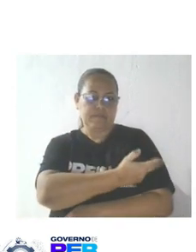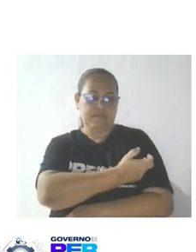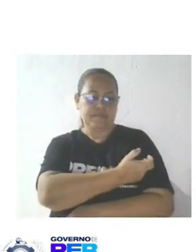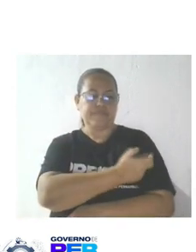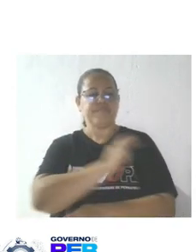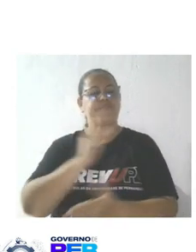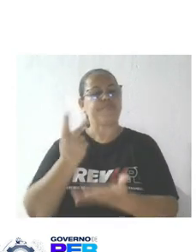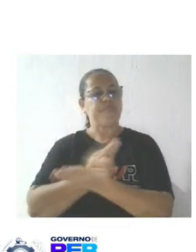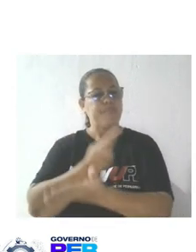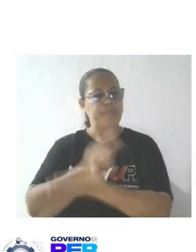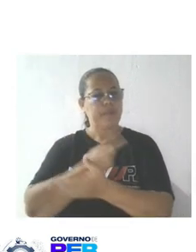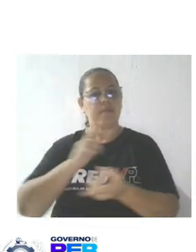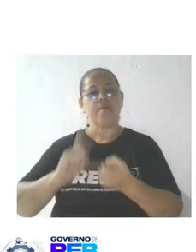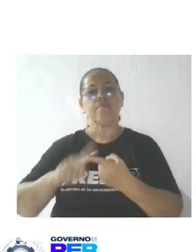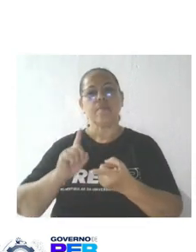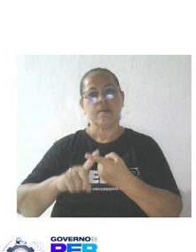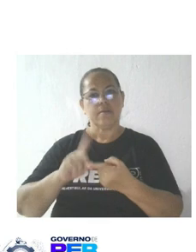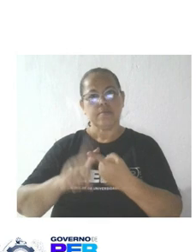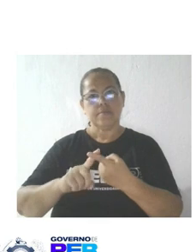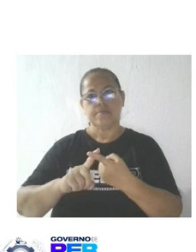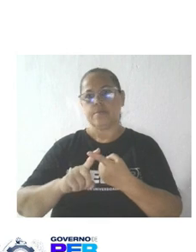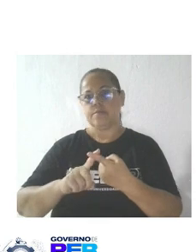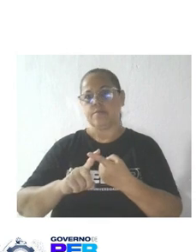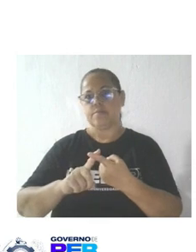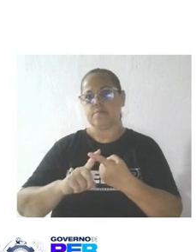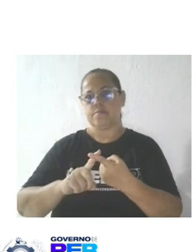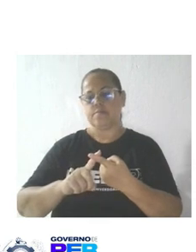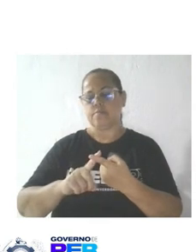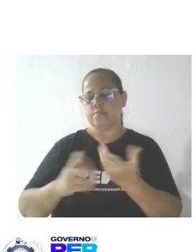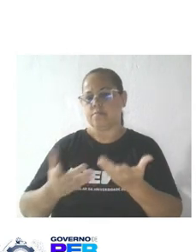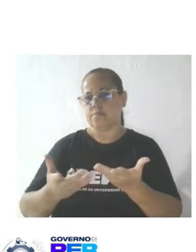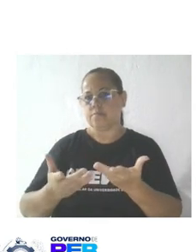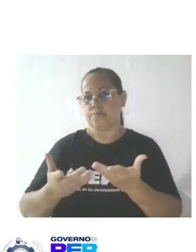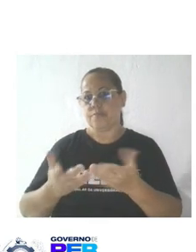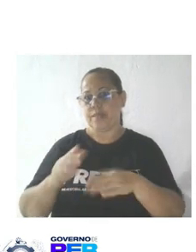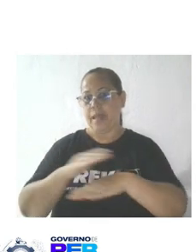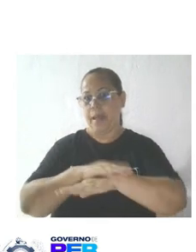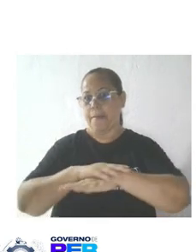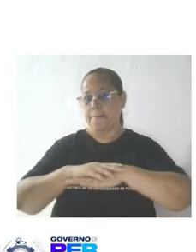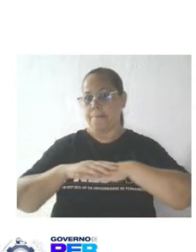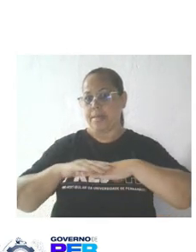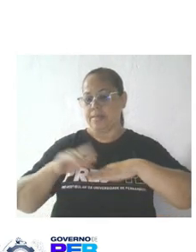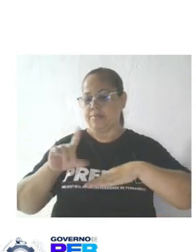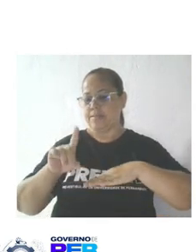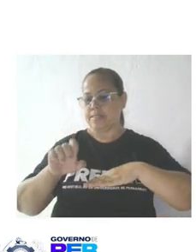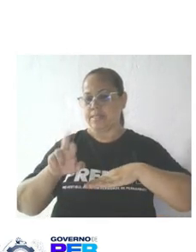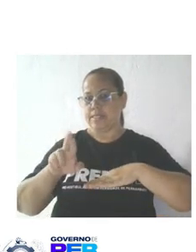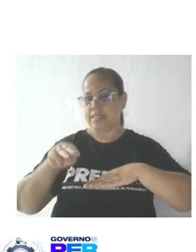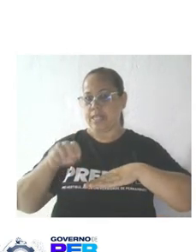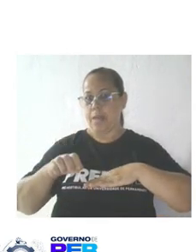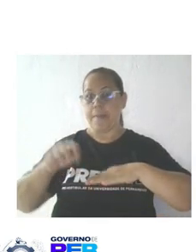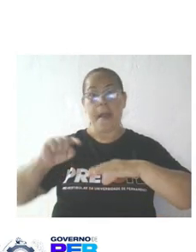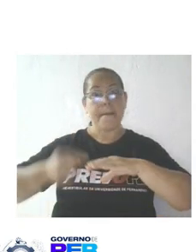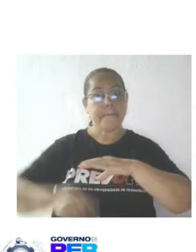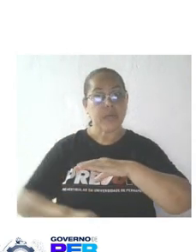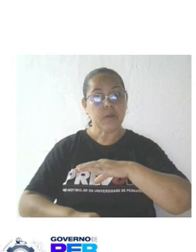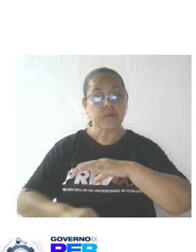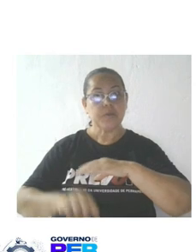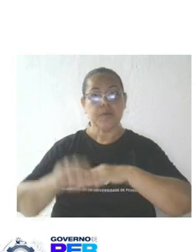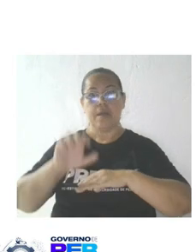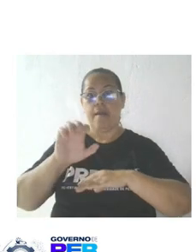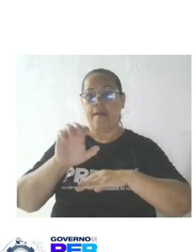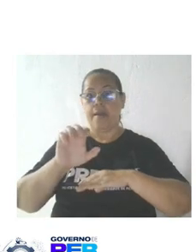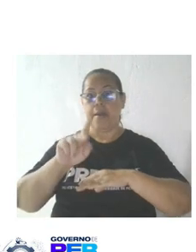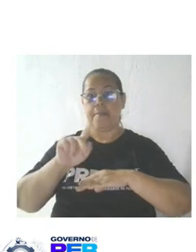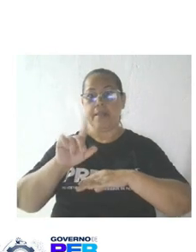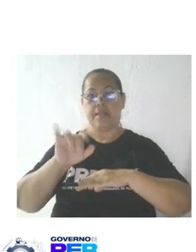erro aqui em relação à anatomia da nossa pele. Na verdade, pessoal, a derme é a camada mais profunda, enquanto a epiderme é a camada